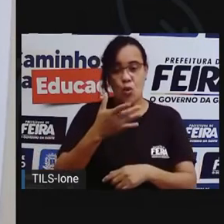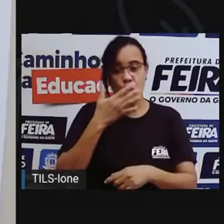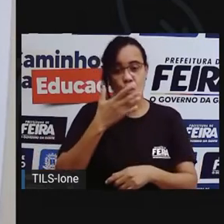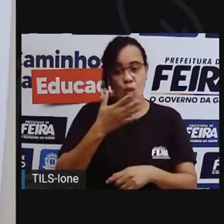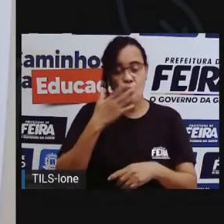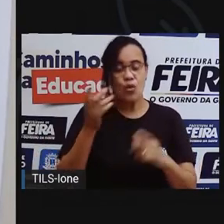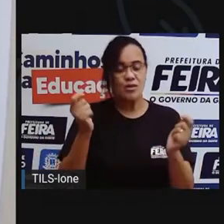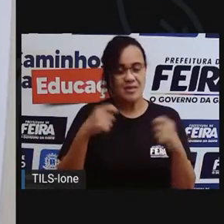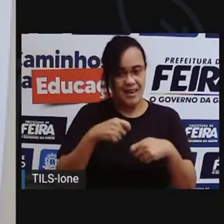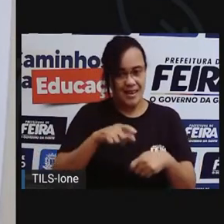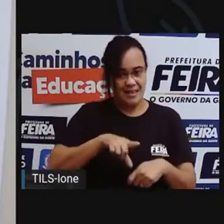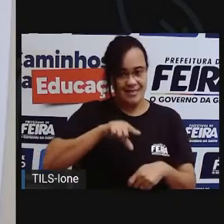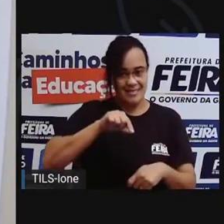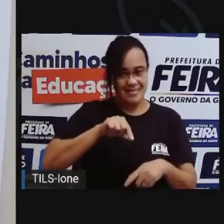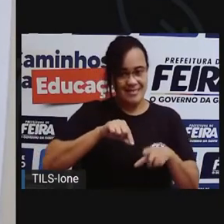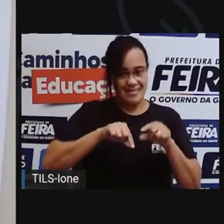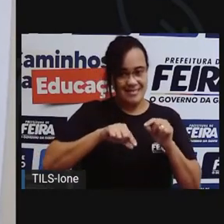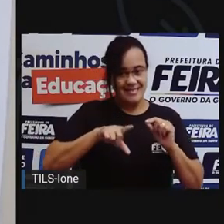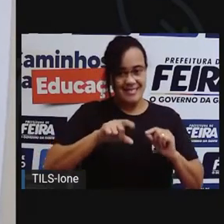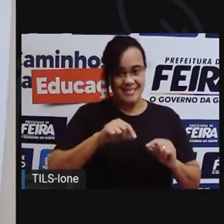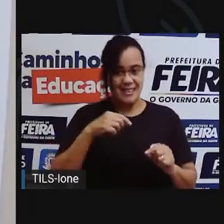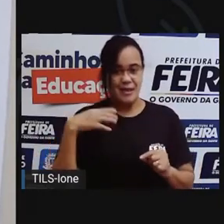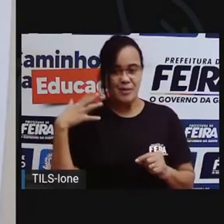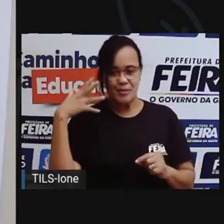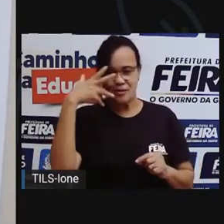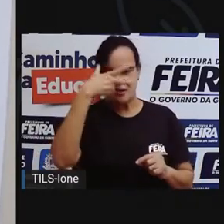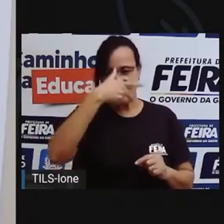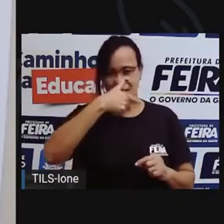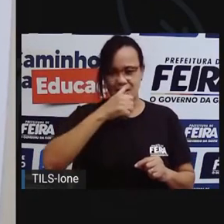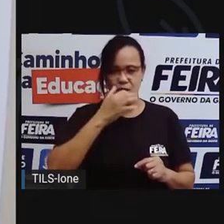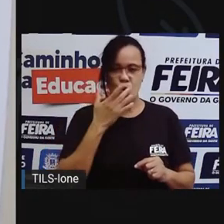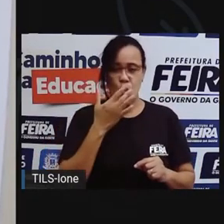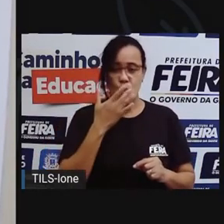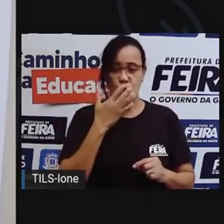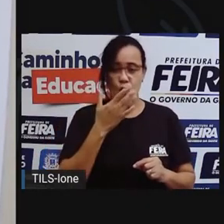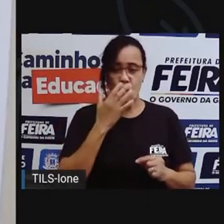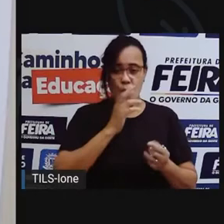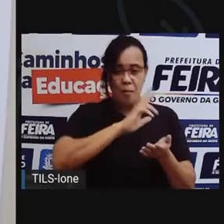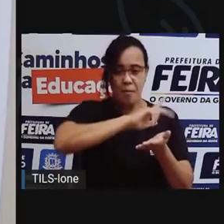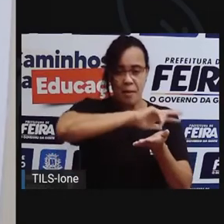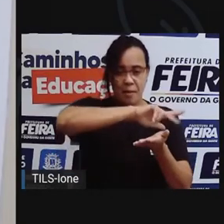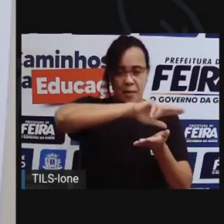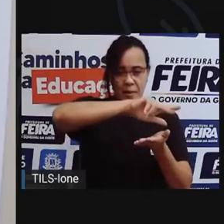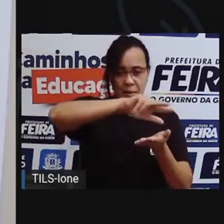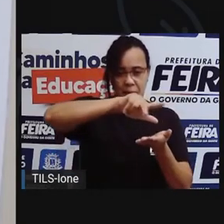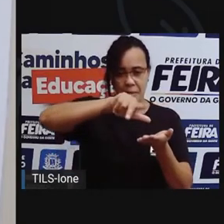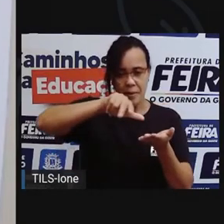meninada? Quanto mais colorido, mais bonito fica. Aí, essa cola.